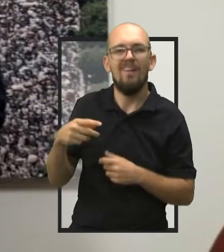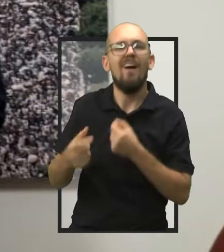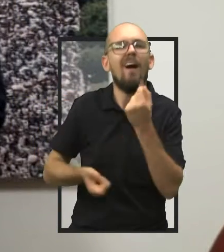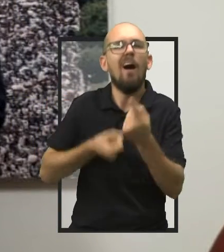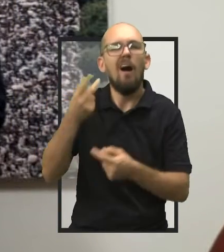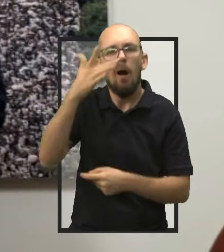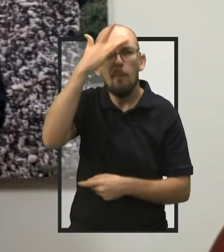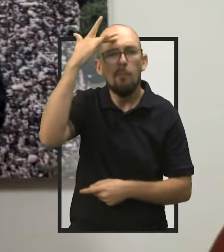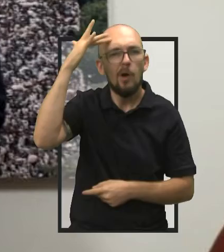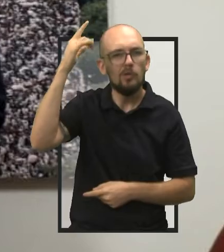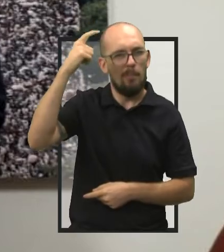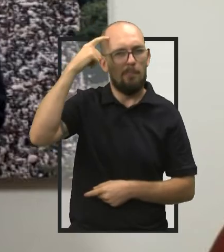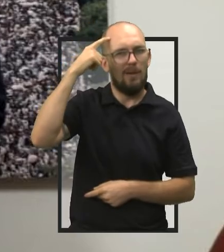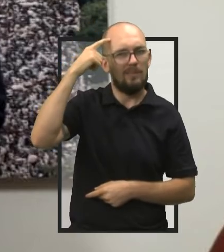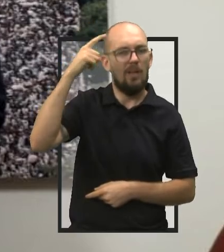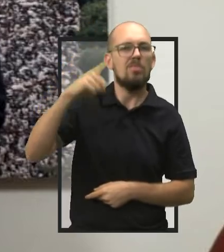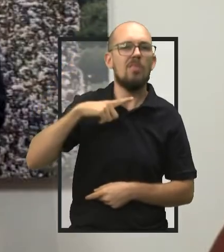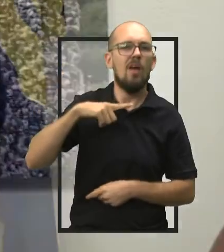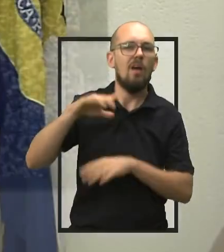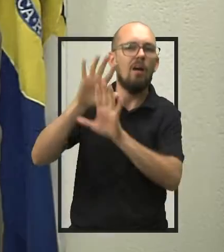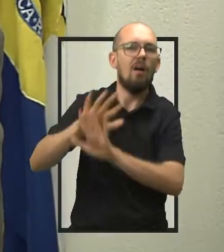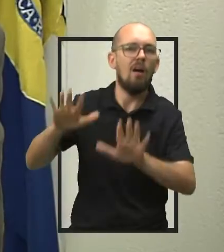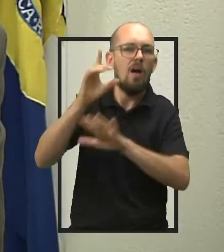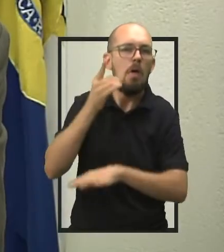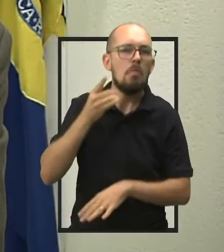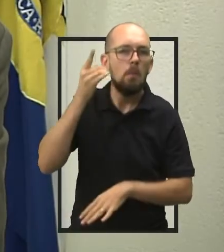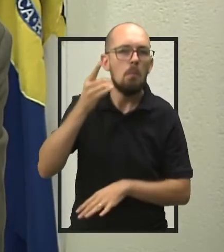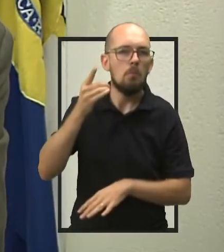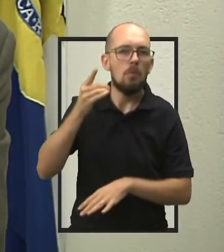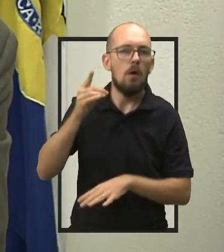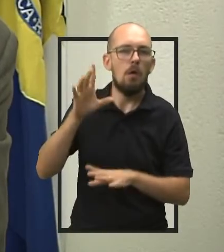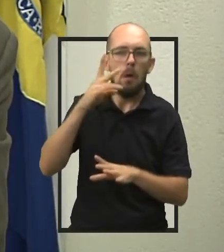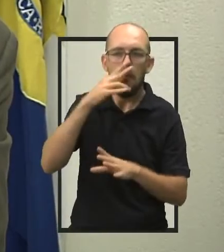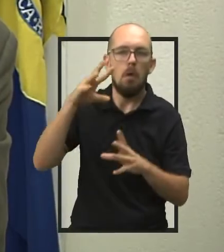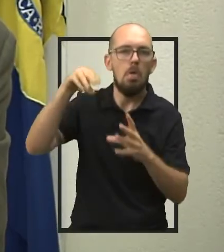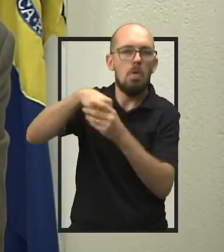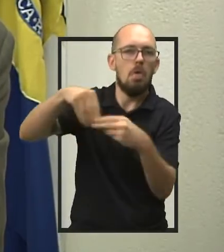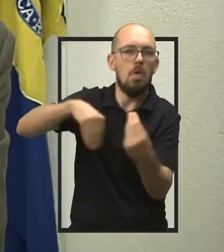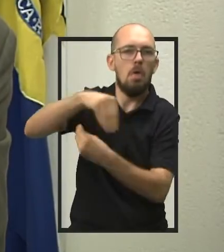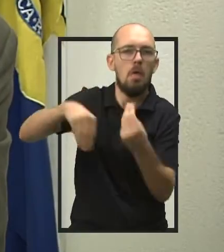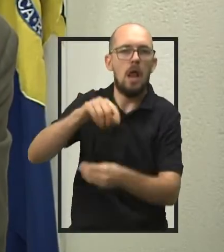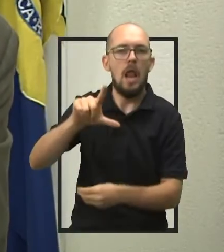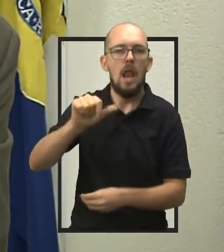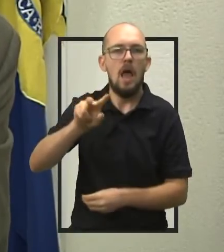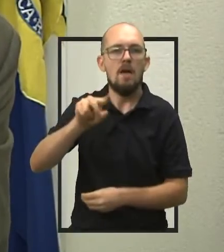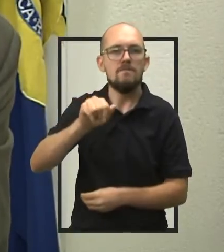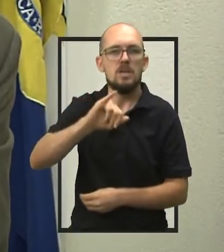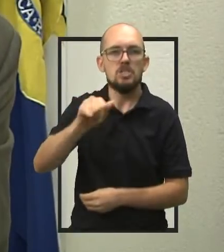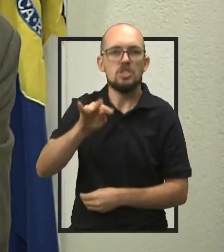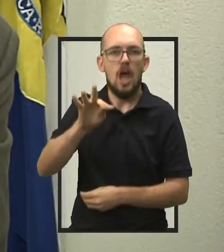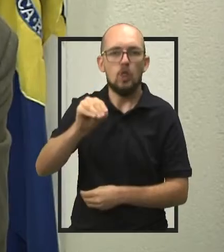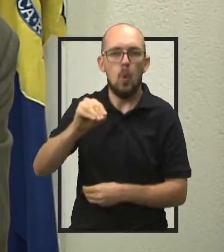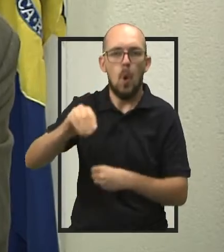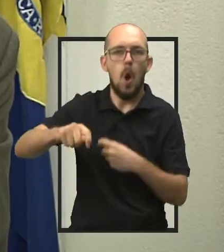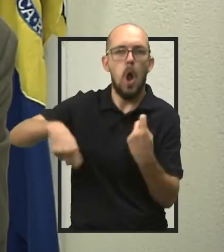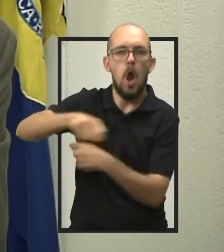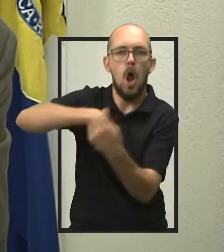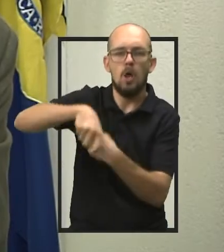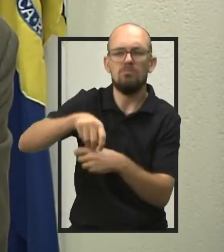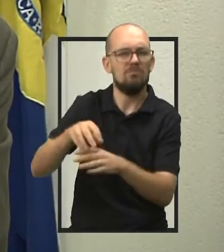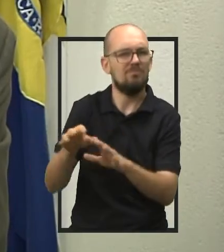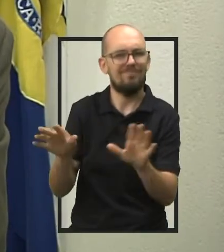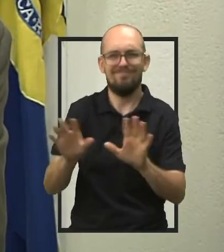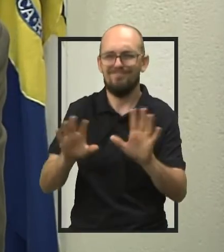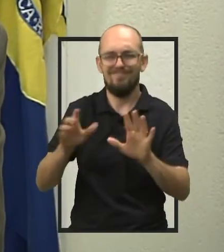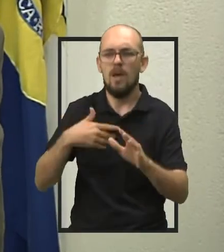achar que tem um deputado que está envolvido com alguma coisa, no caso do Paulinho da Força, com a Lava Jato, mas eu fiz questão de procurá-lo e marquei uma